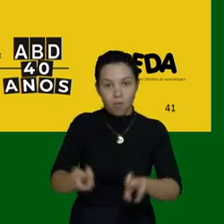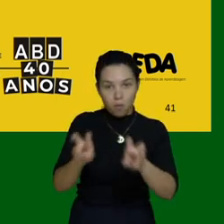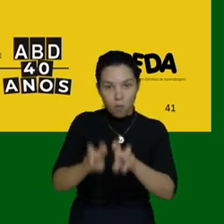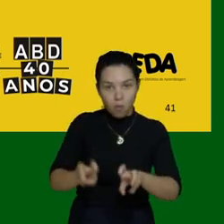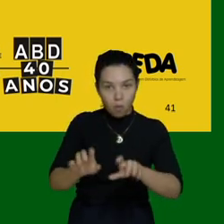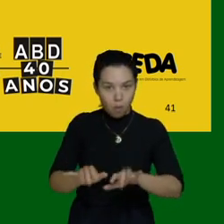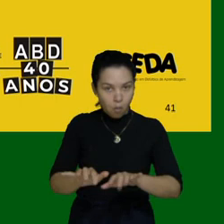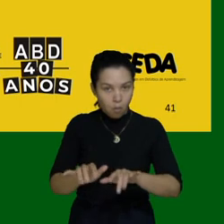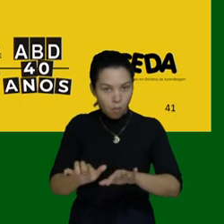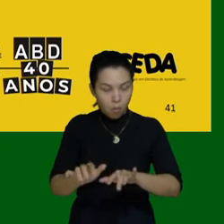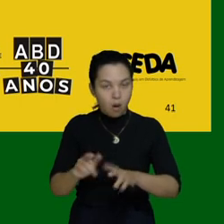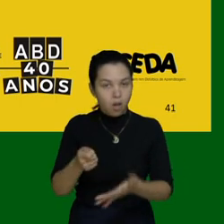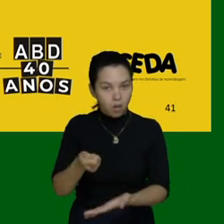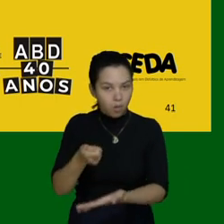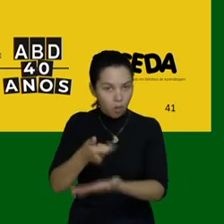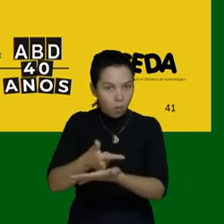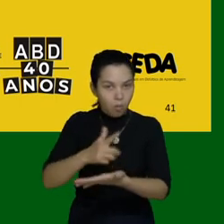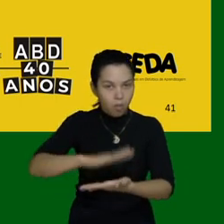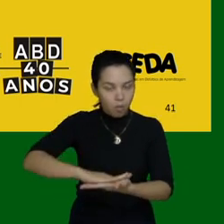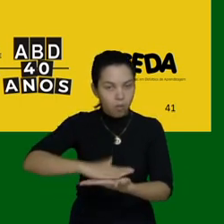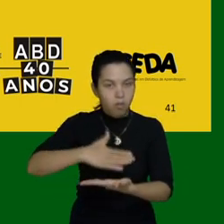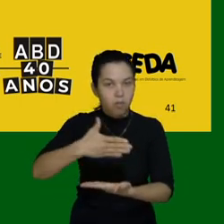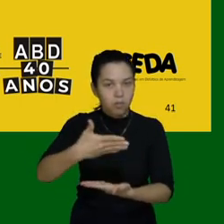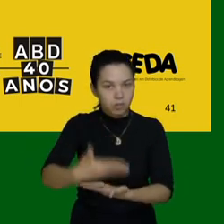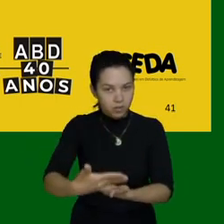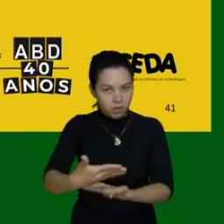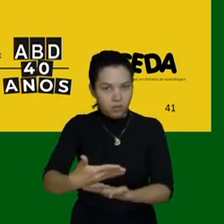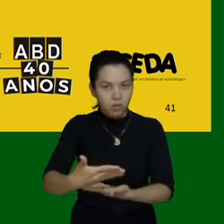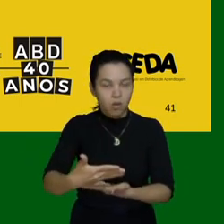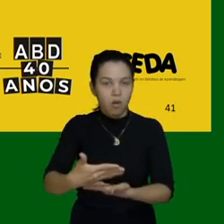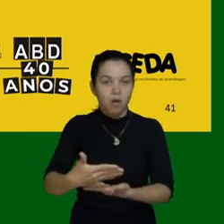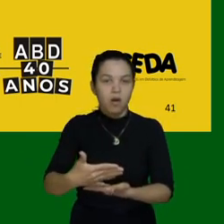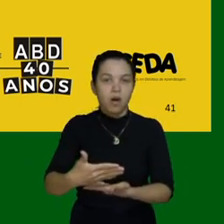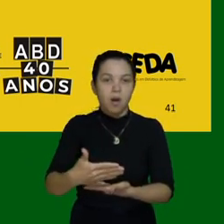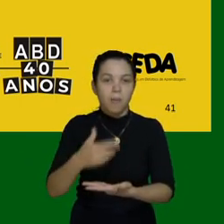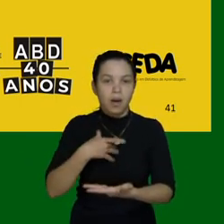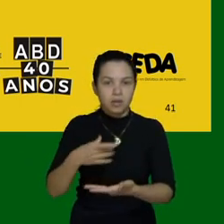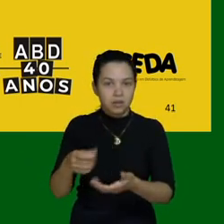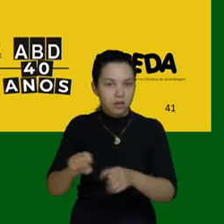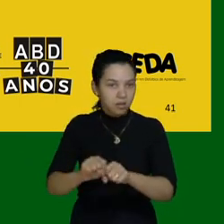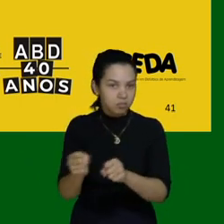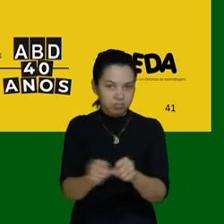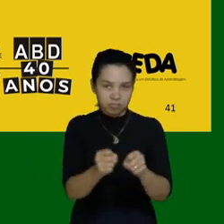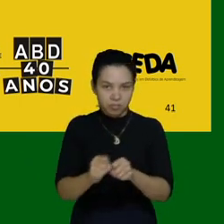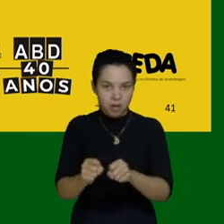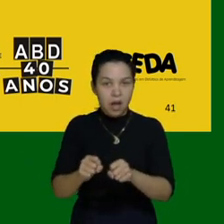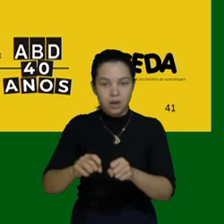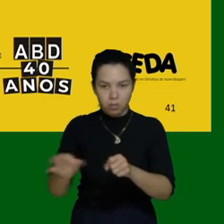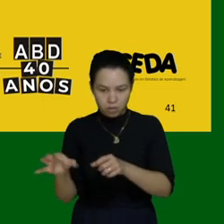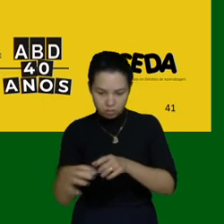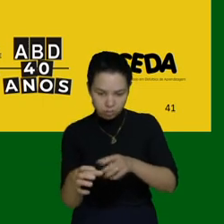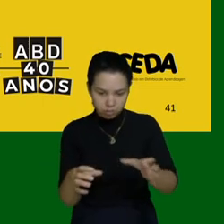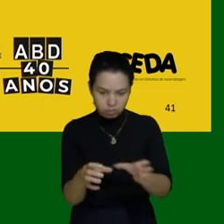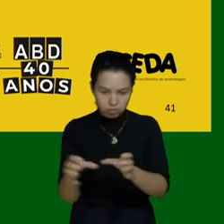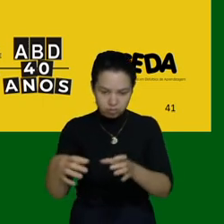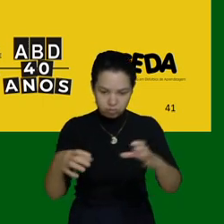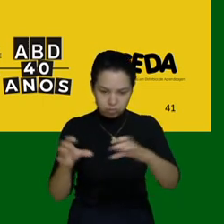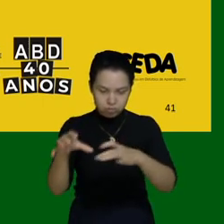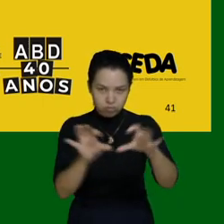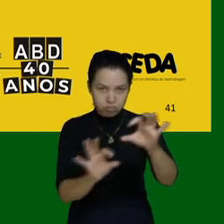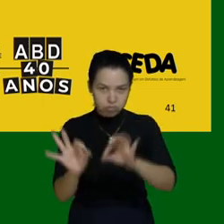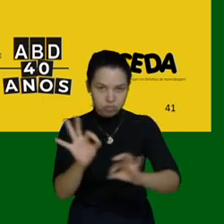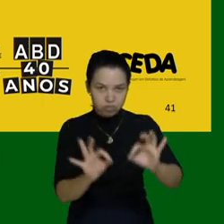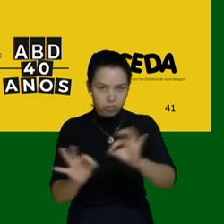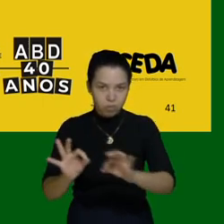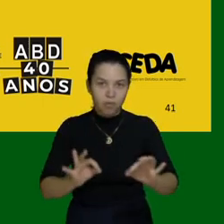comprou um computador desmontado se trancou no quarto e disse só saio daqui quando eu montar esse computador no